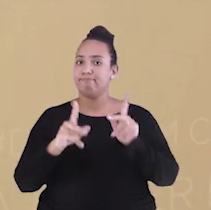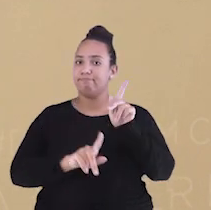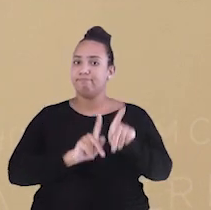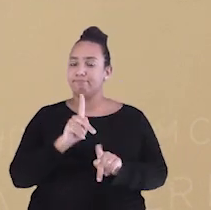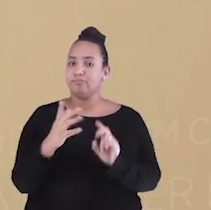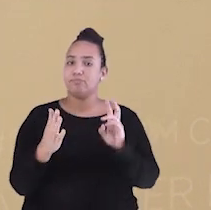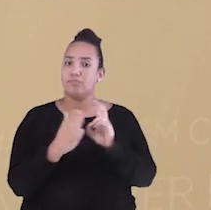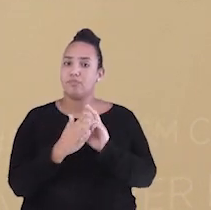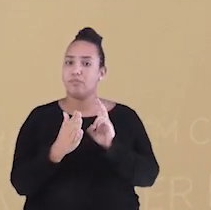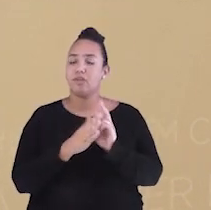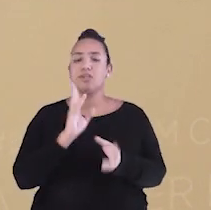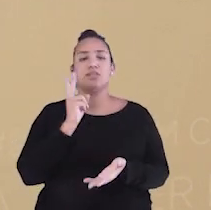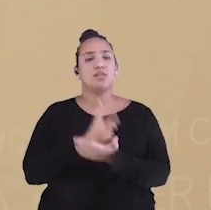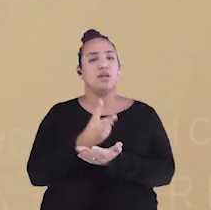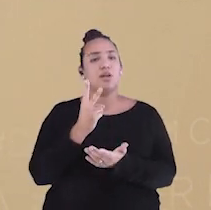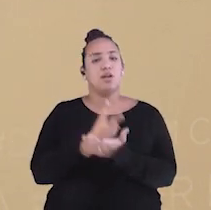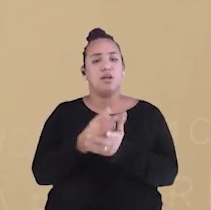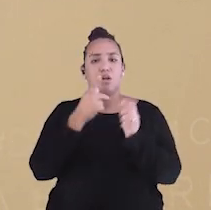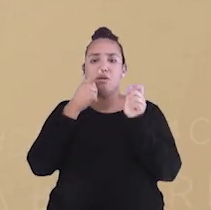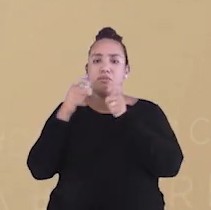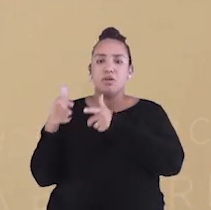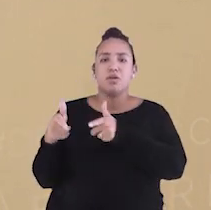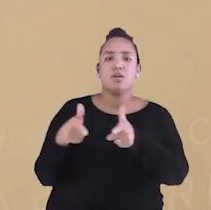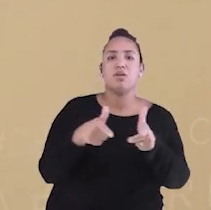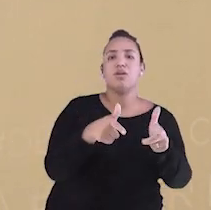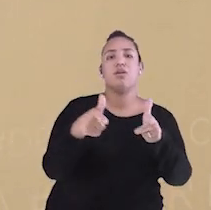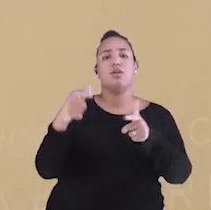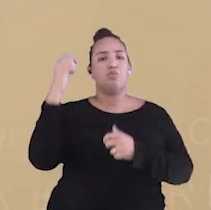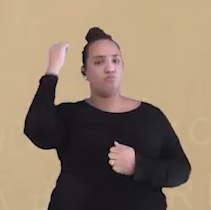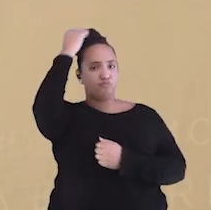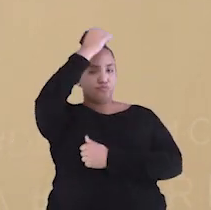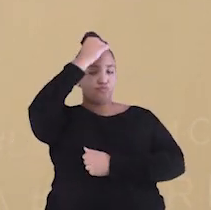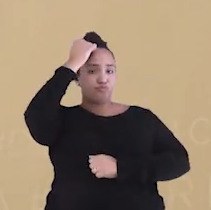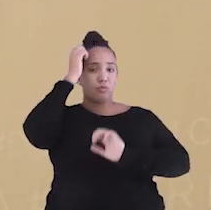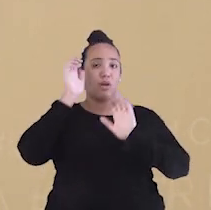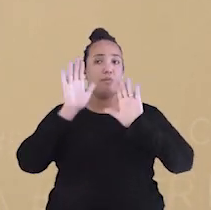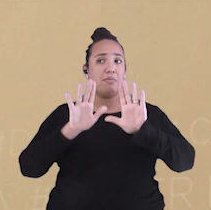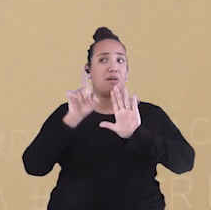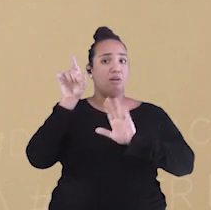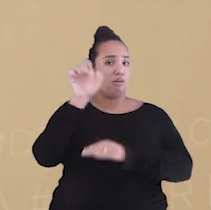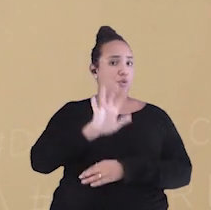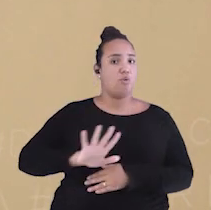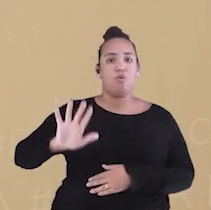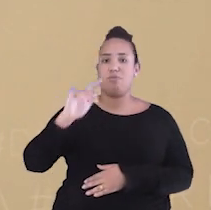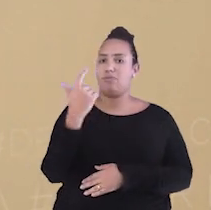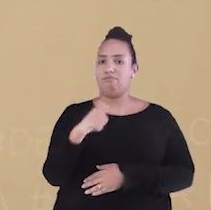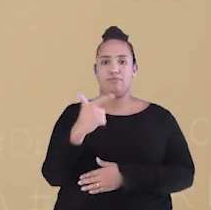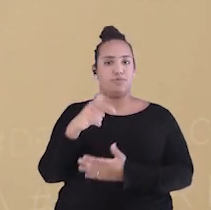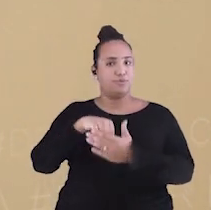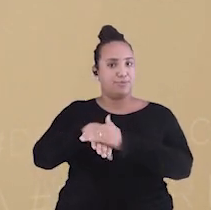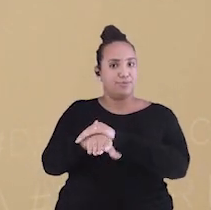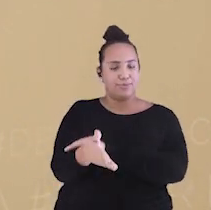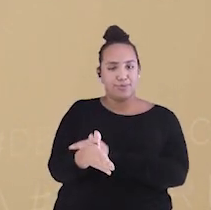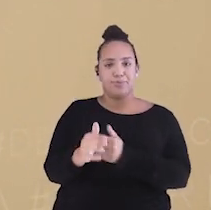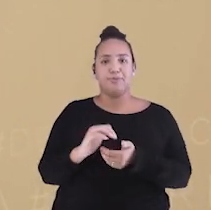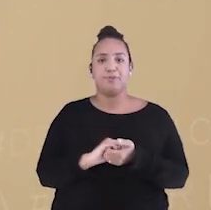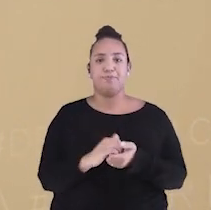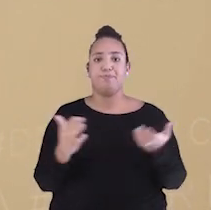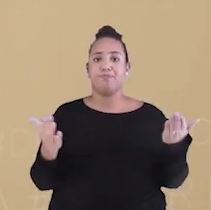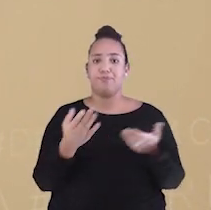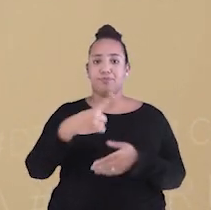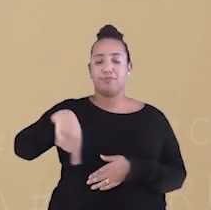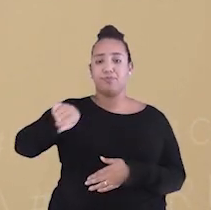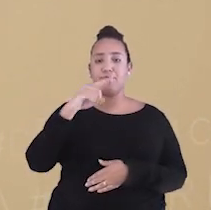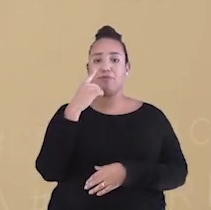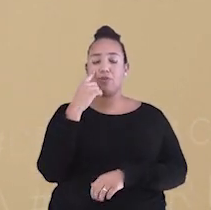se banhavam nos rios e os europeus não tinham esse costume diário. Vamos ver agora um trecho